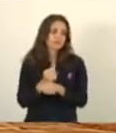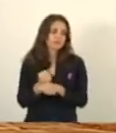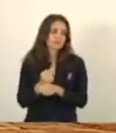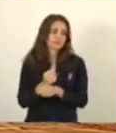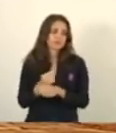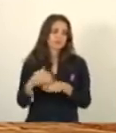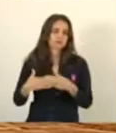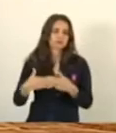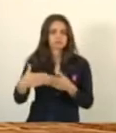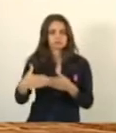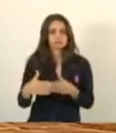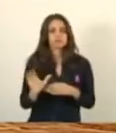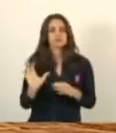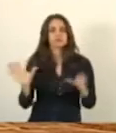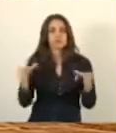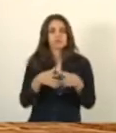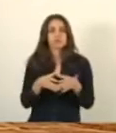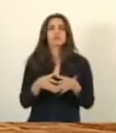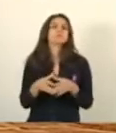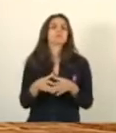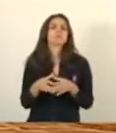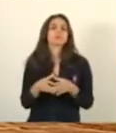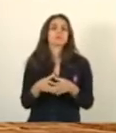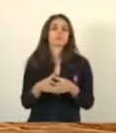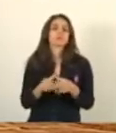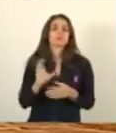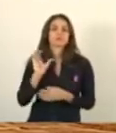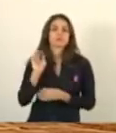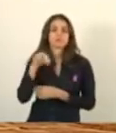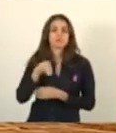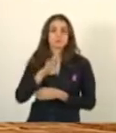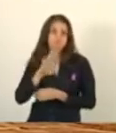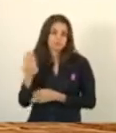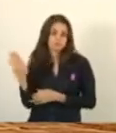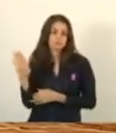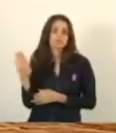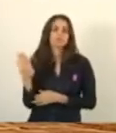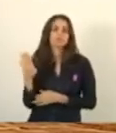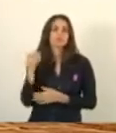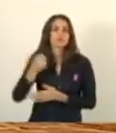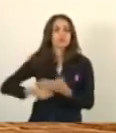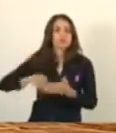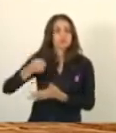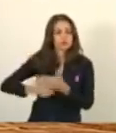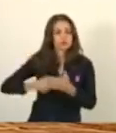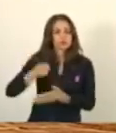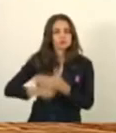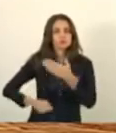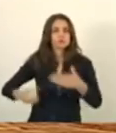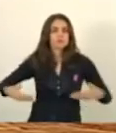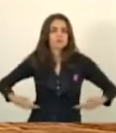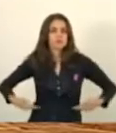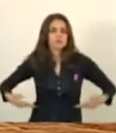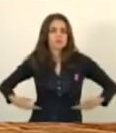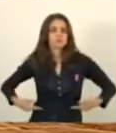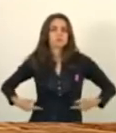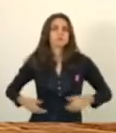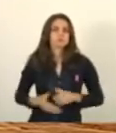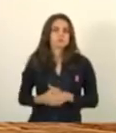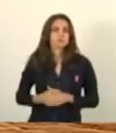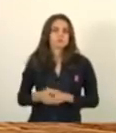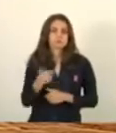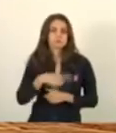a campanha da fraternidade. A CNBB tem lutas aqui no país contra a fome, a favor